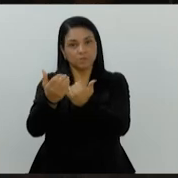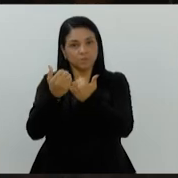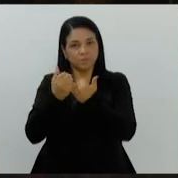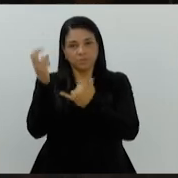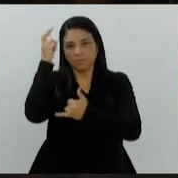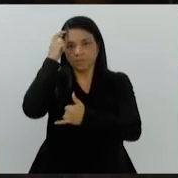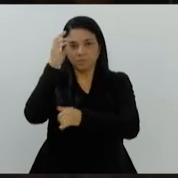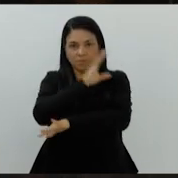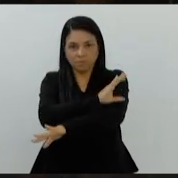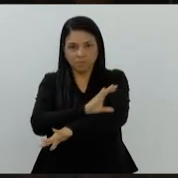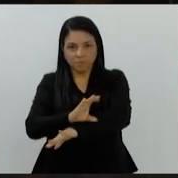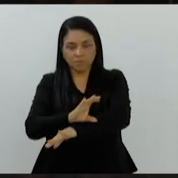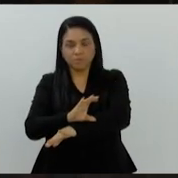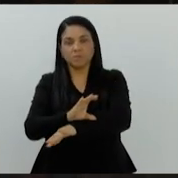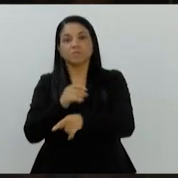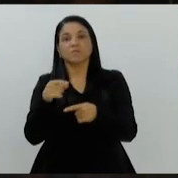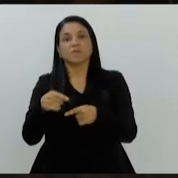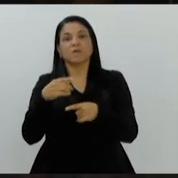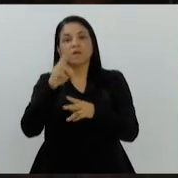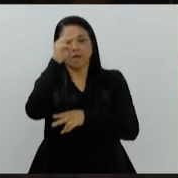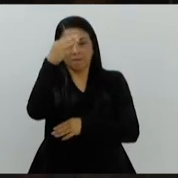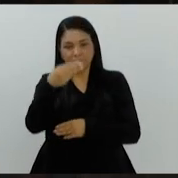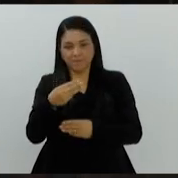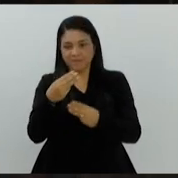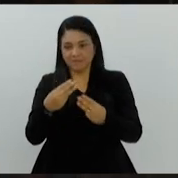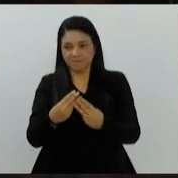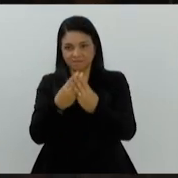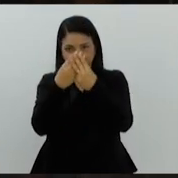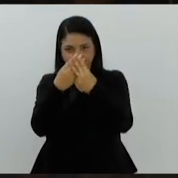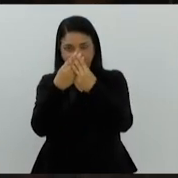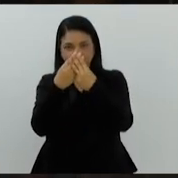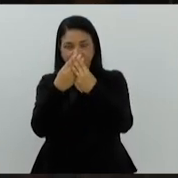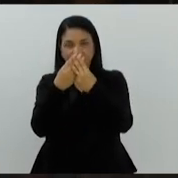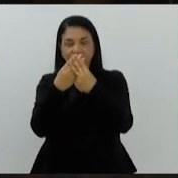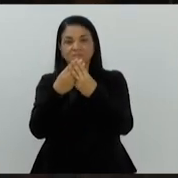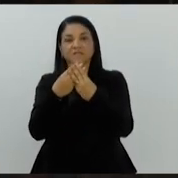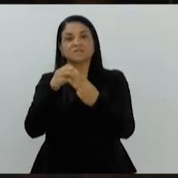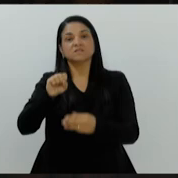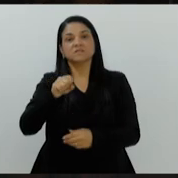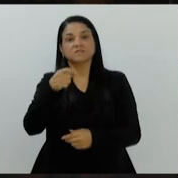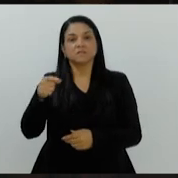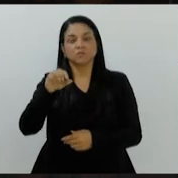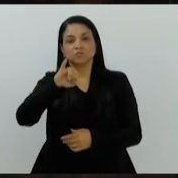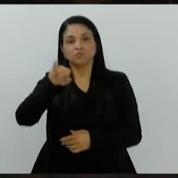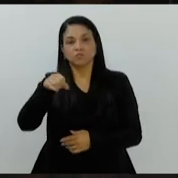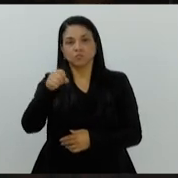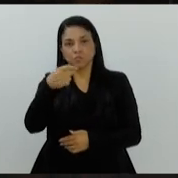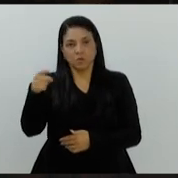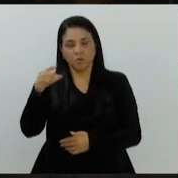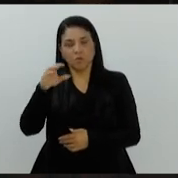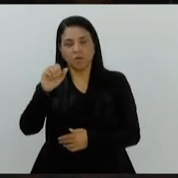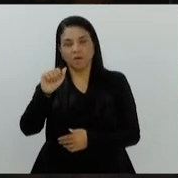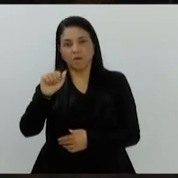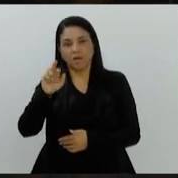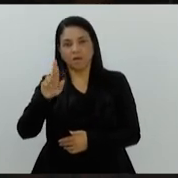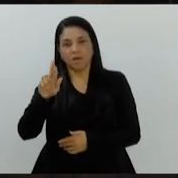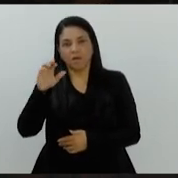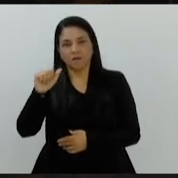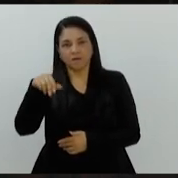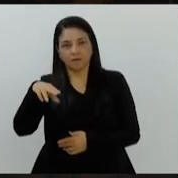Rio de Janeiro a missa de São Miguel Arcanjo, celebrada na Igreja Nossa Senhora de Fátima, no município de